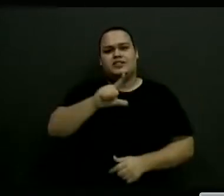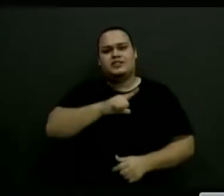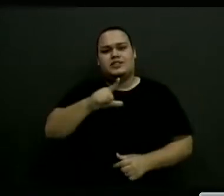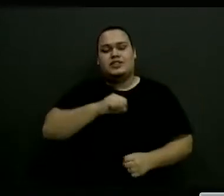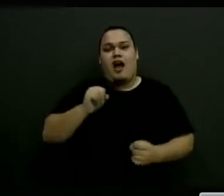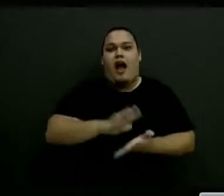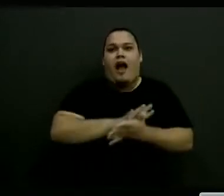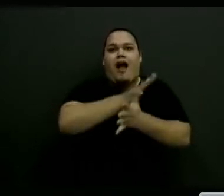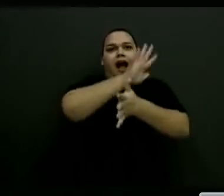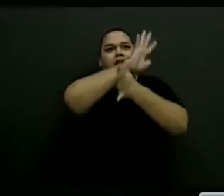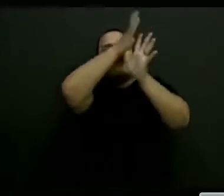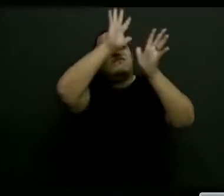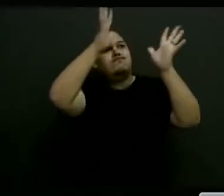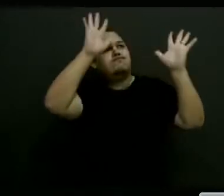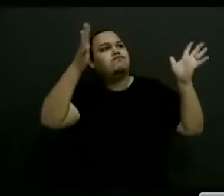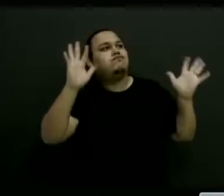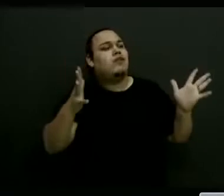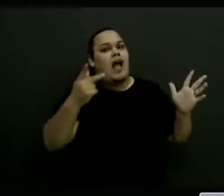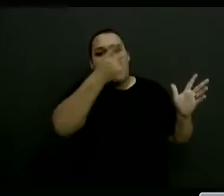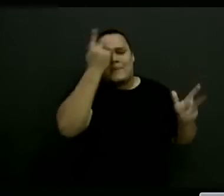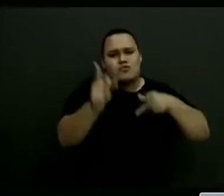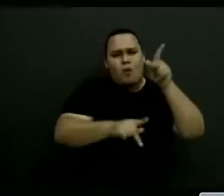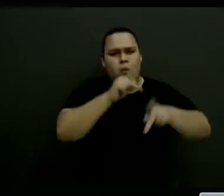eis que a pele do seu rosto era resplandecente,